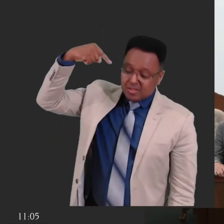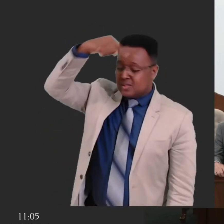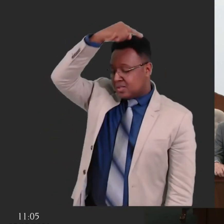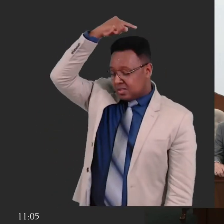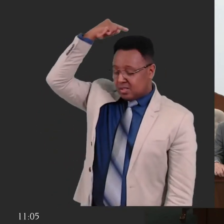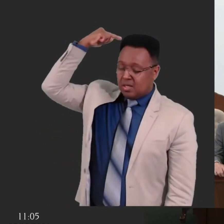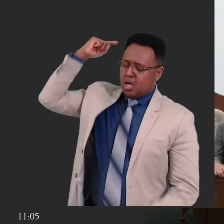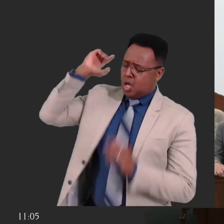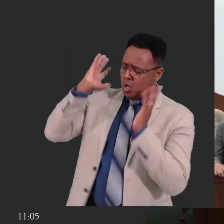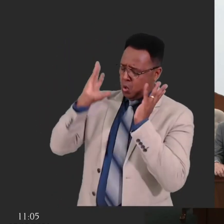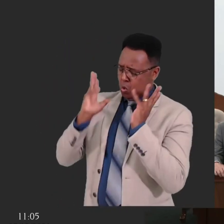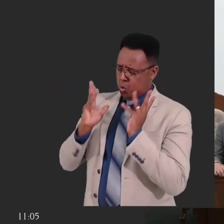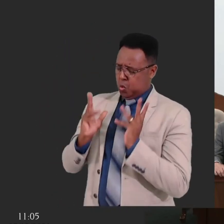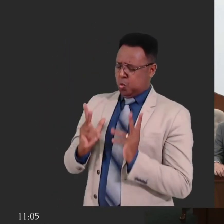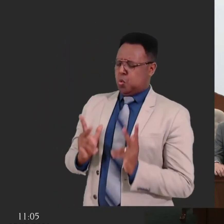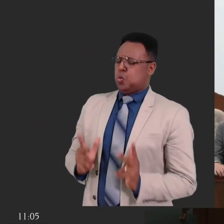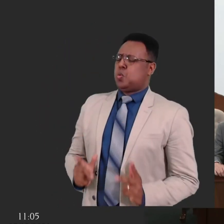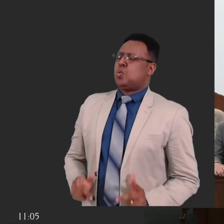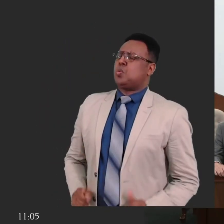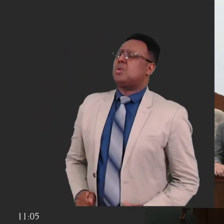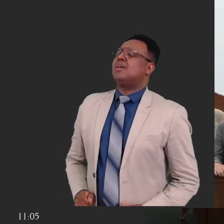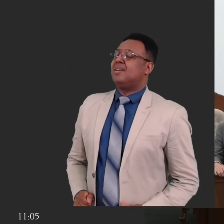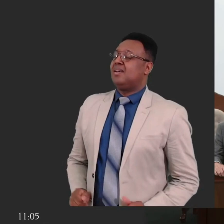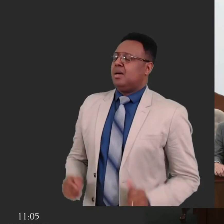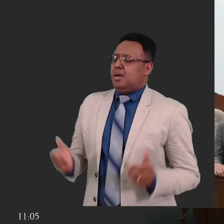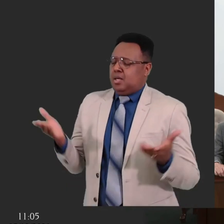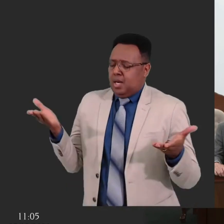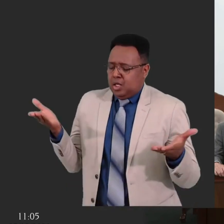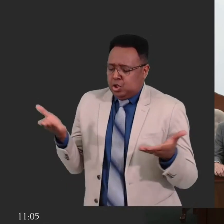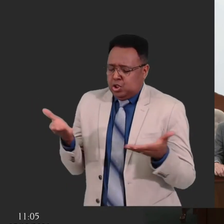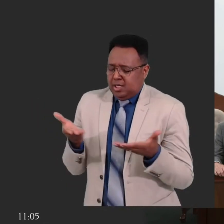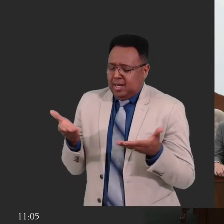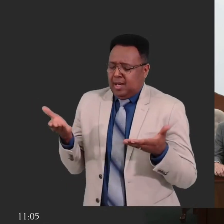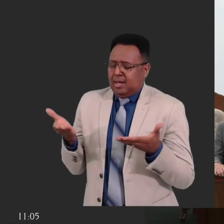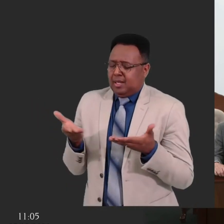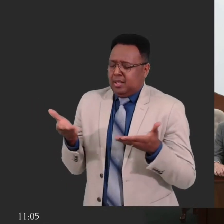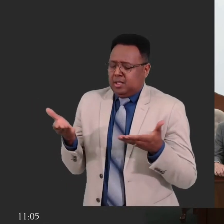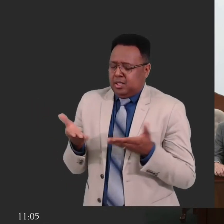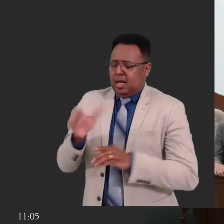consagrou. Mais uma vez, Senhor, vamos voltar daqui limpo.